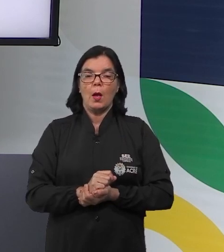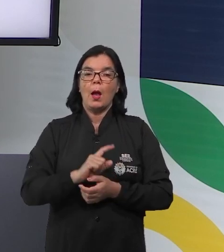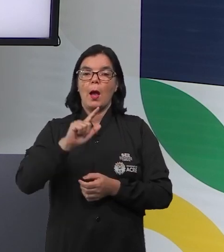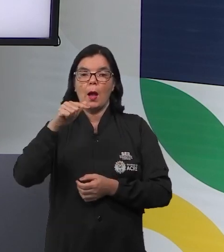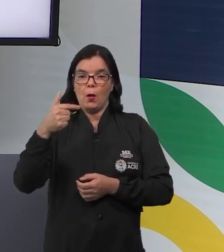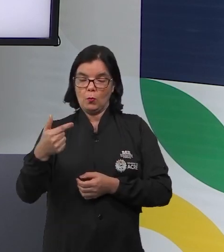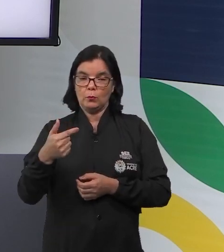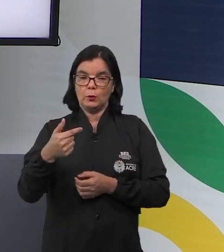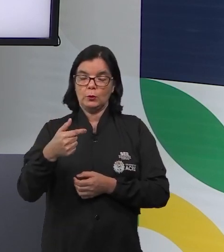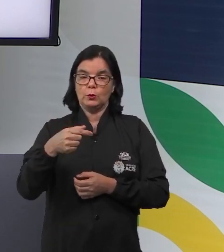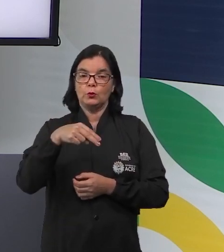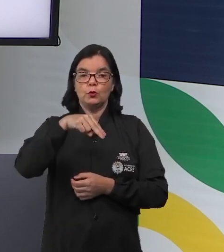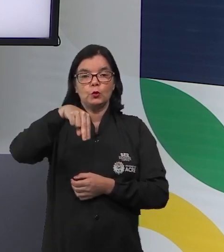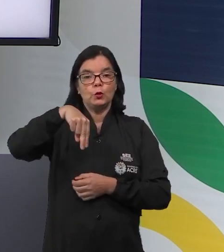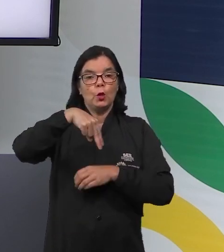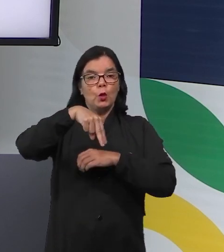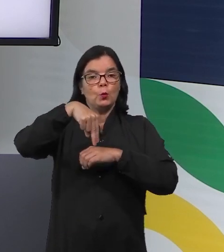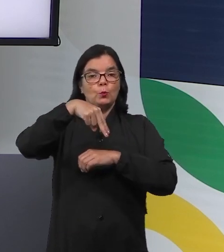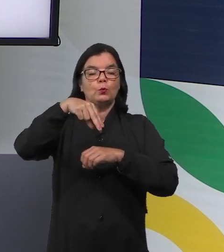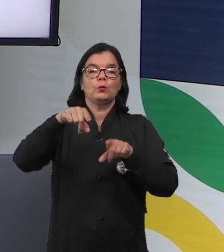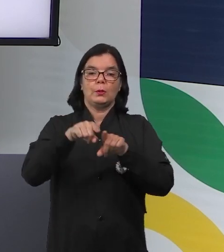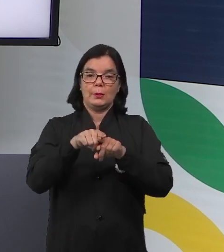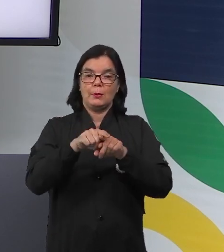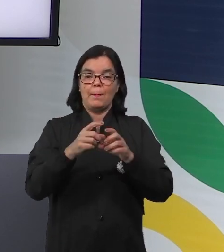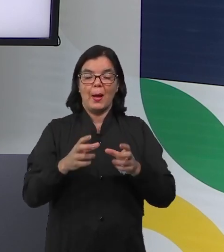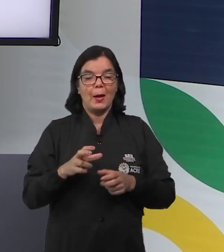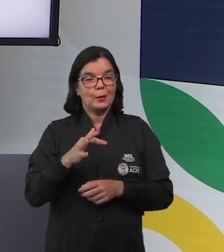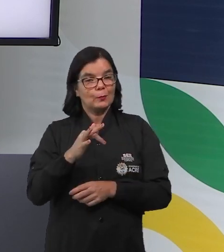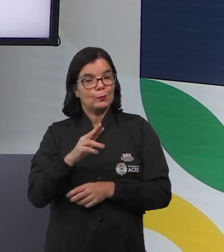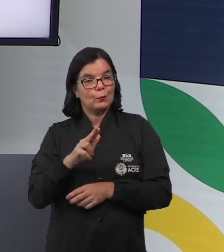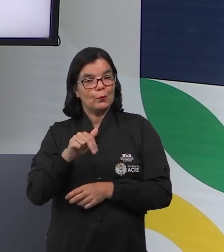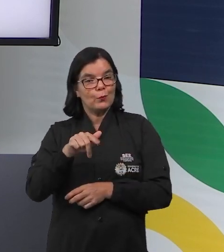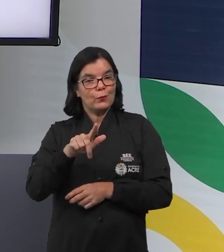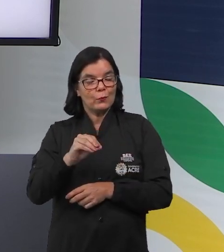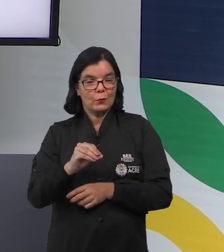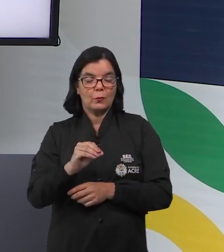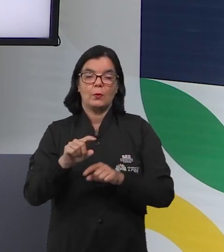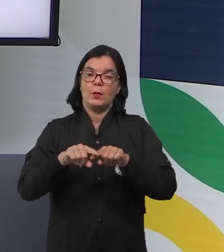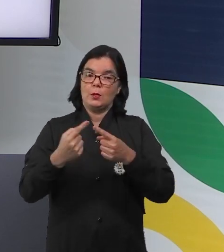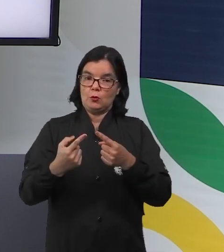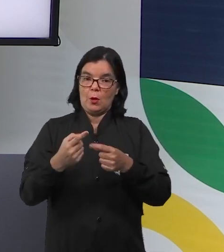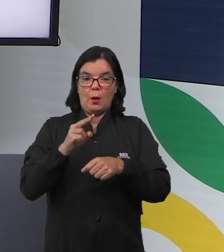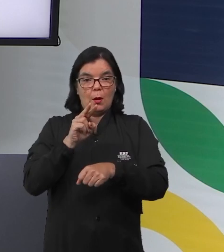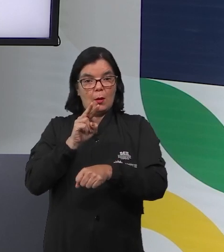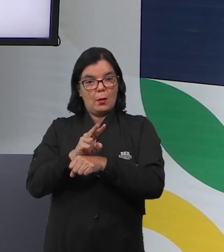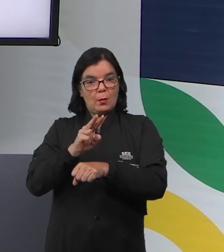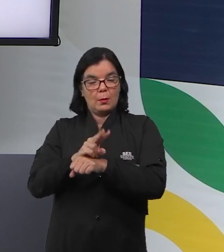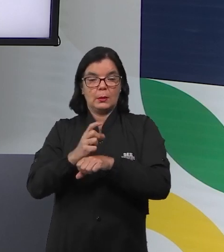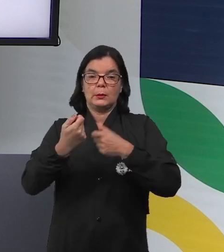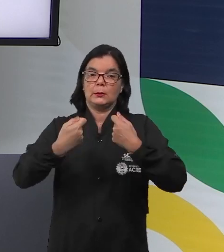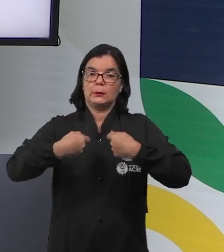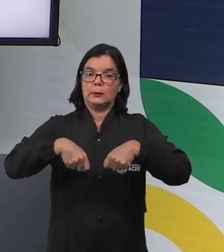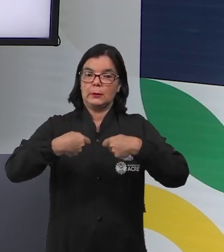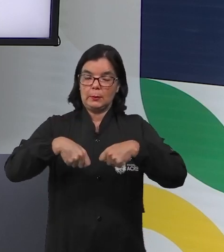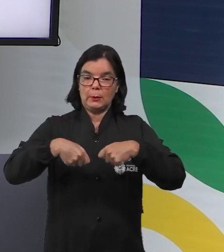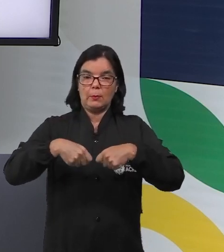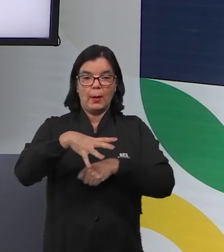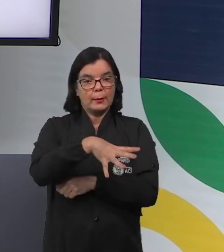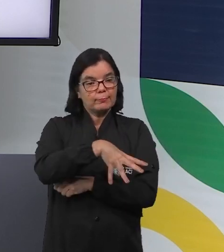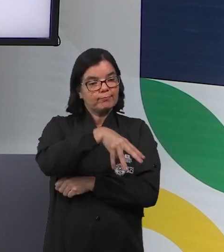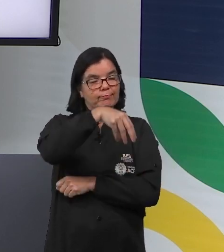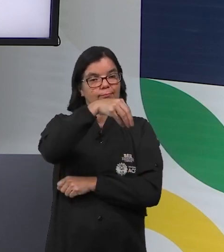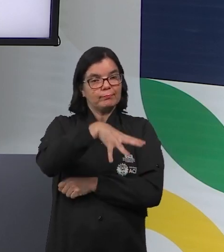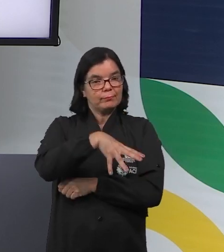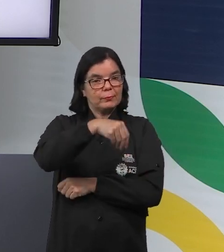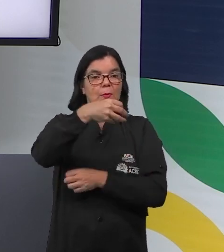dispõe de nutrientes para os fungos. Já os fungos, ele faz a proteção necessária para as algas,